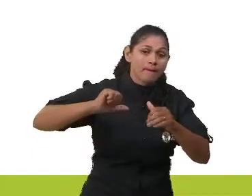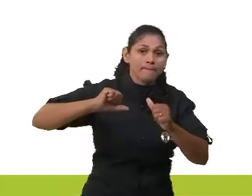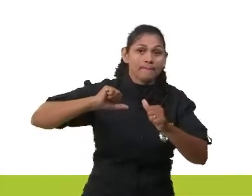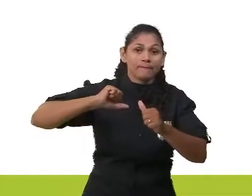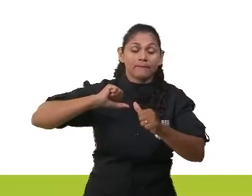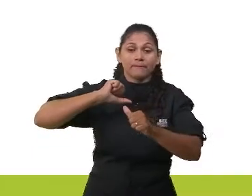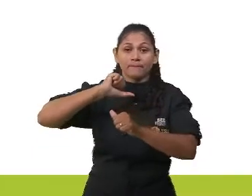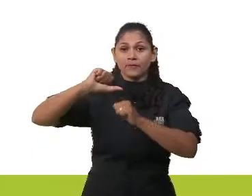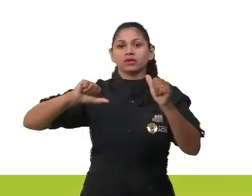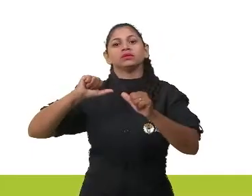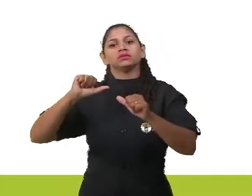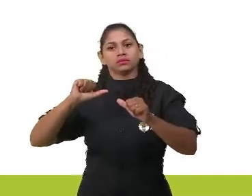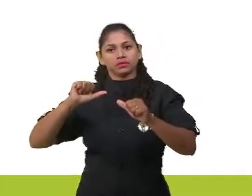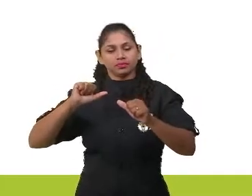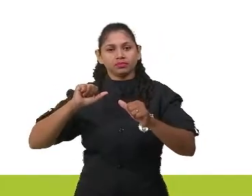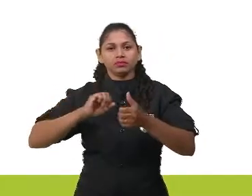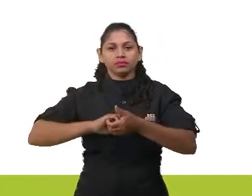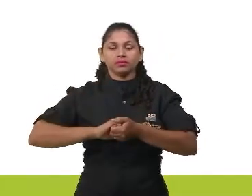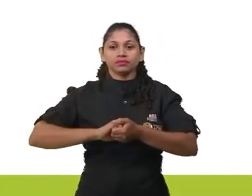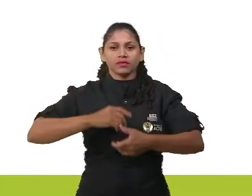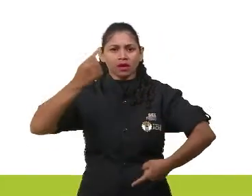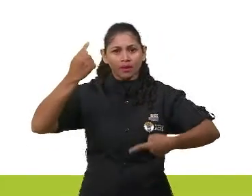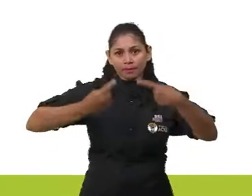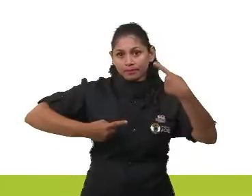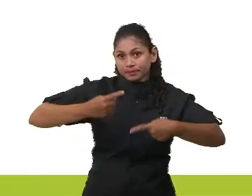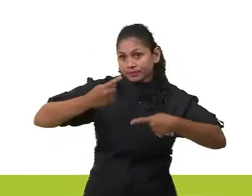pelo movimento iluminista. Na política,